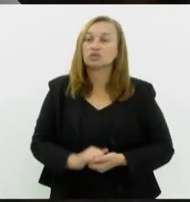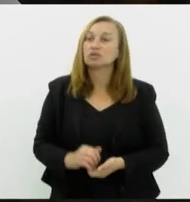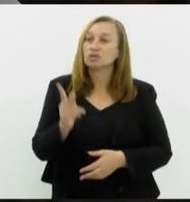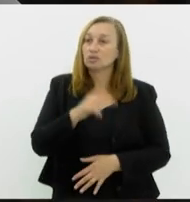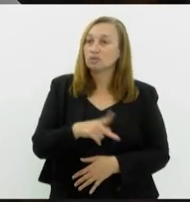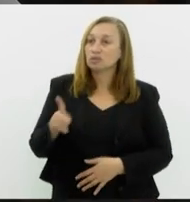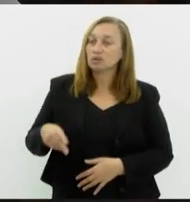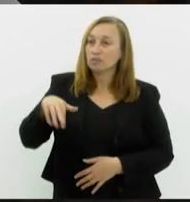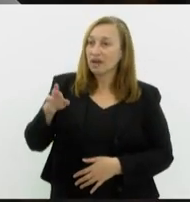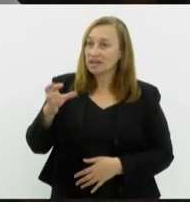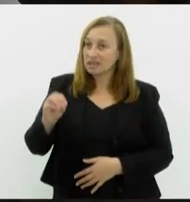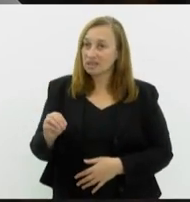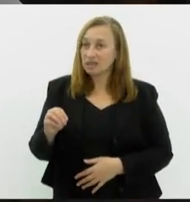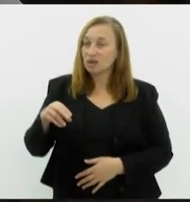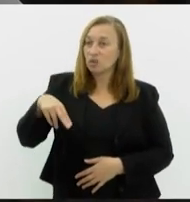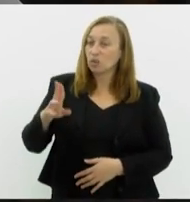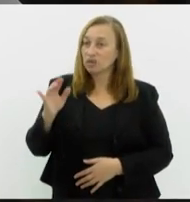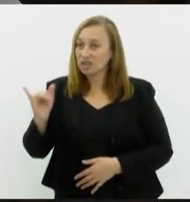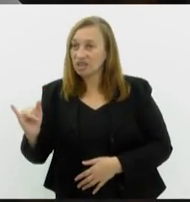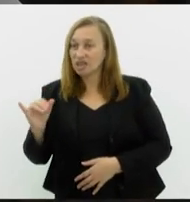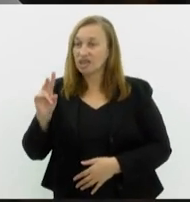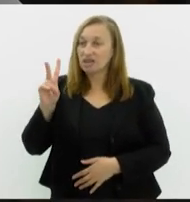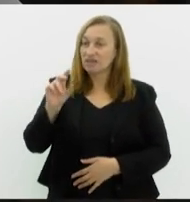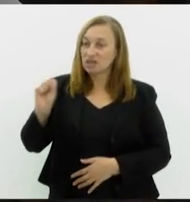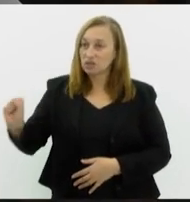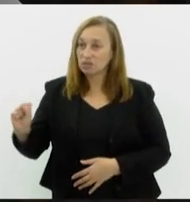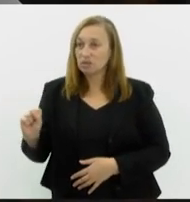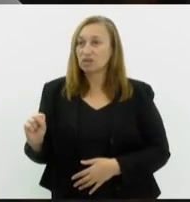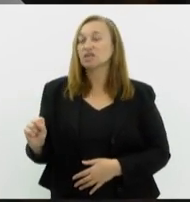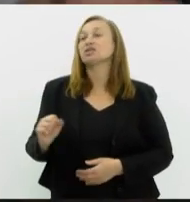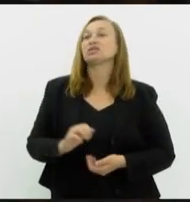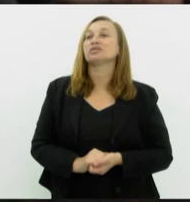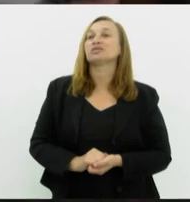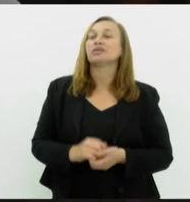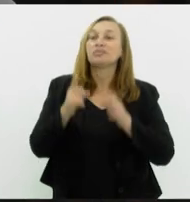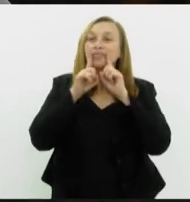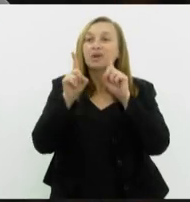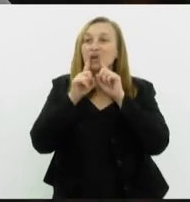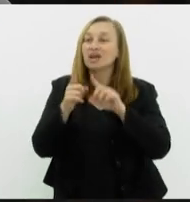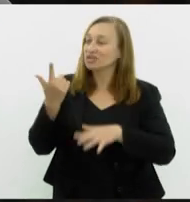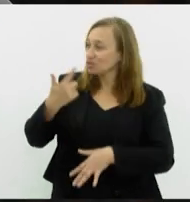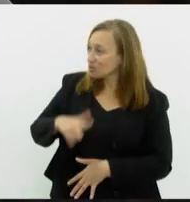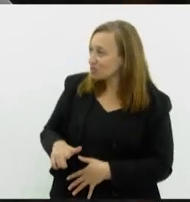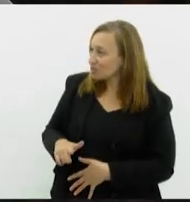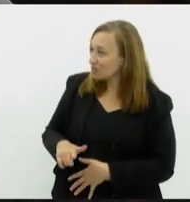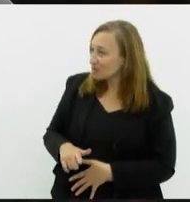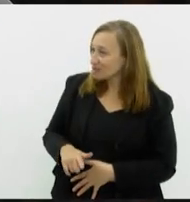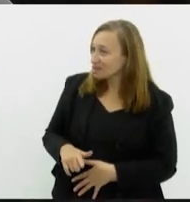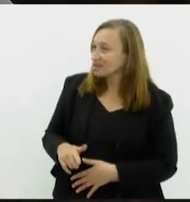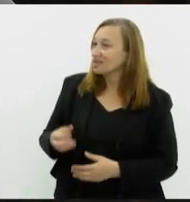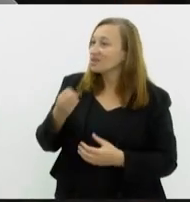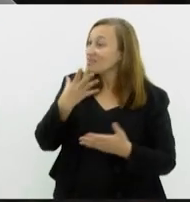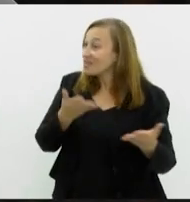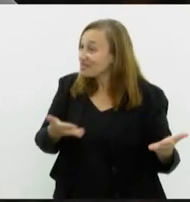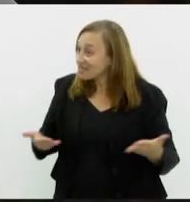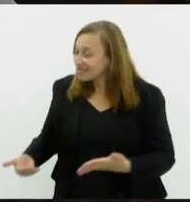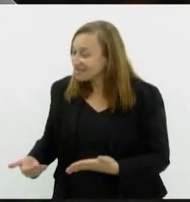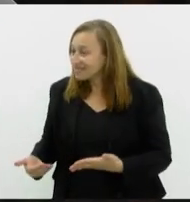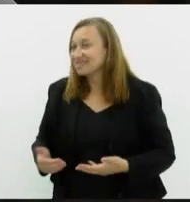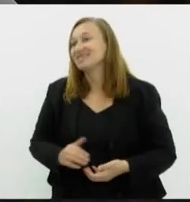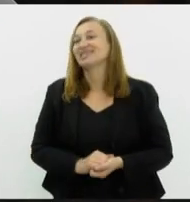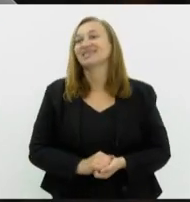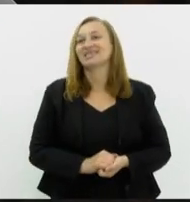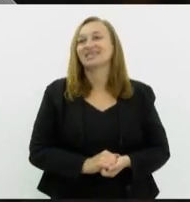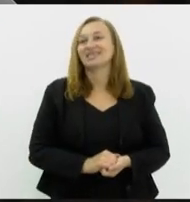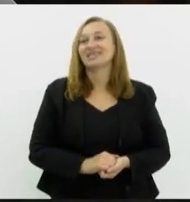professor Marcelo, que é da Univassouras de Maricá. Quero mais uma vez dar nossas boas-vindas